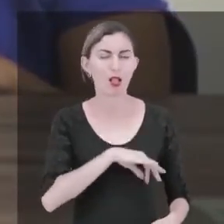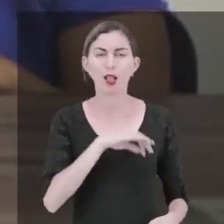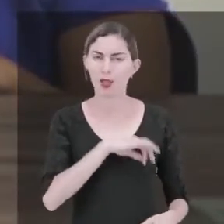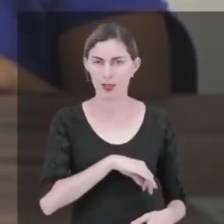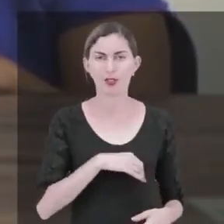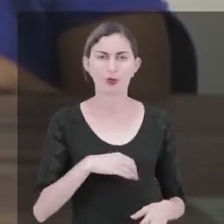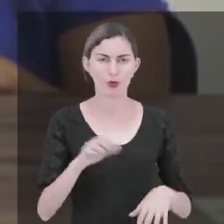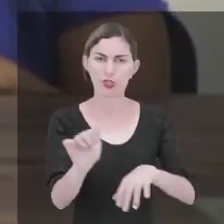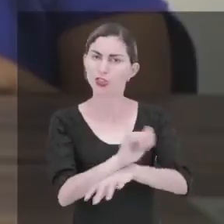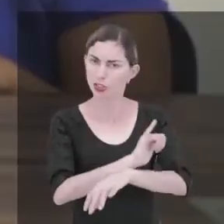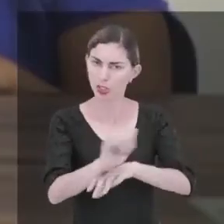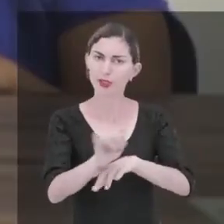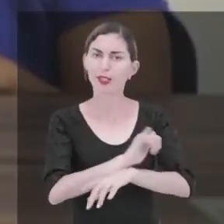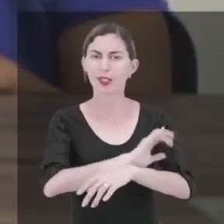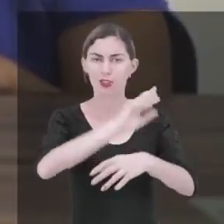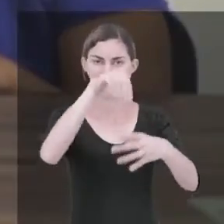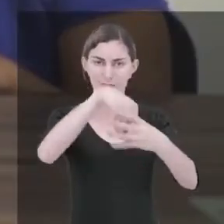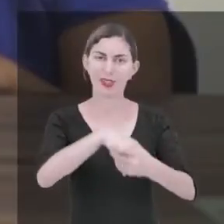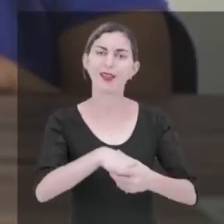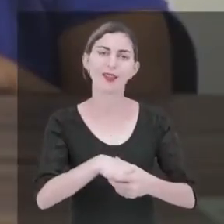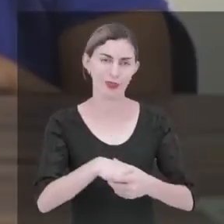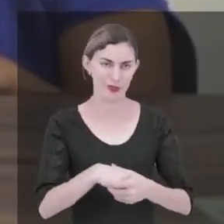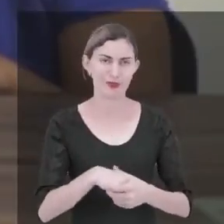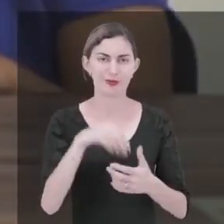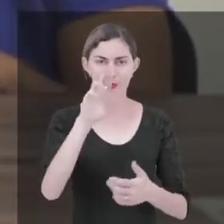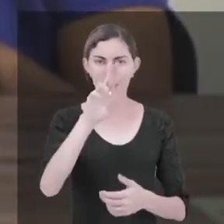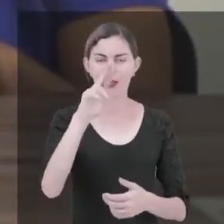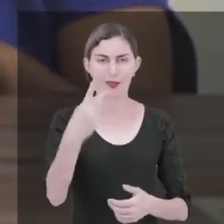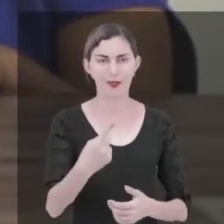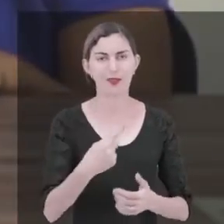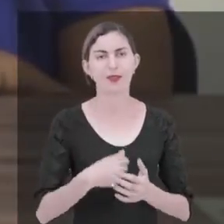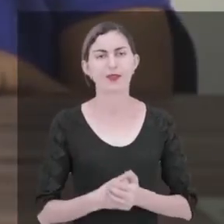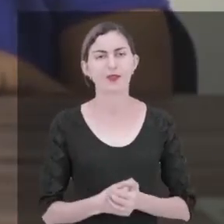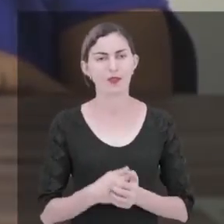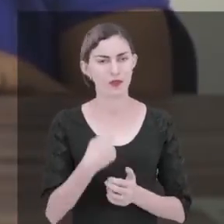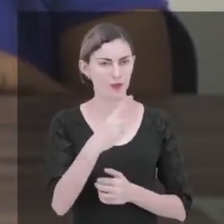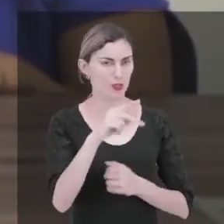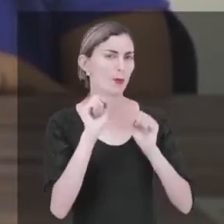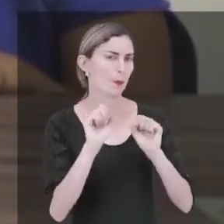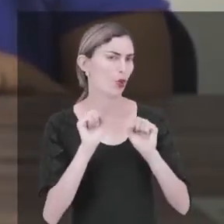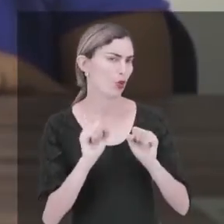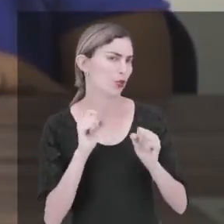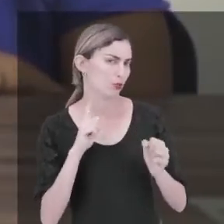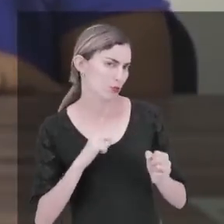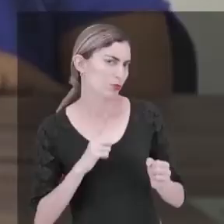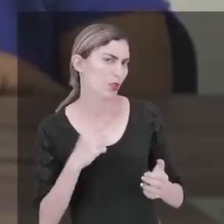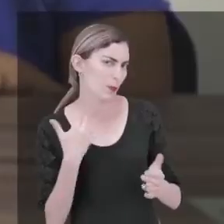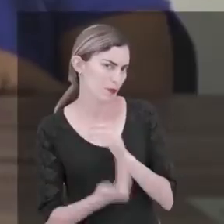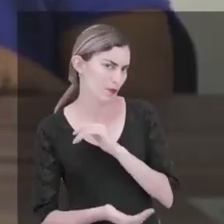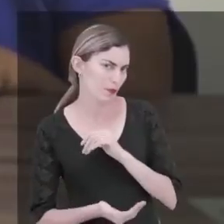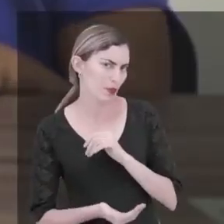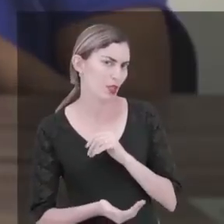um ponto muito estratégico dentro da gestão de recursos humanos. Vocês podem ter perdas